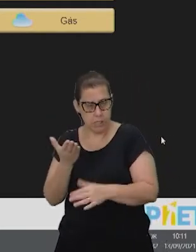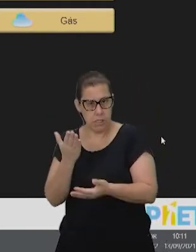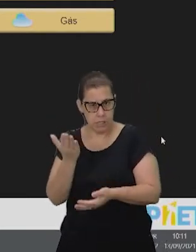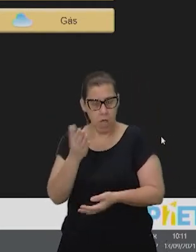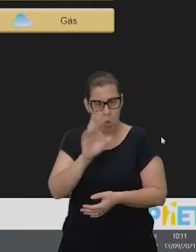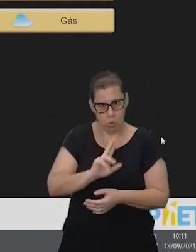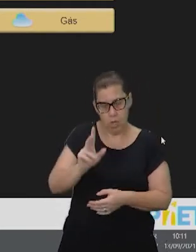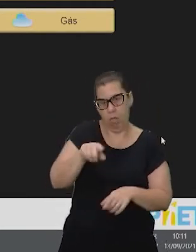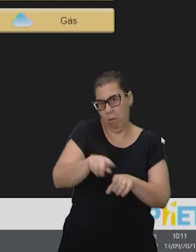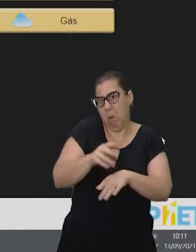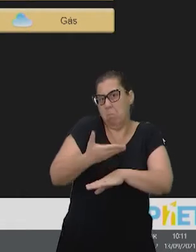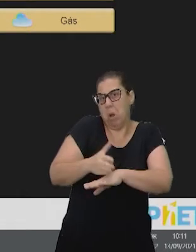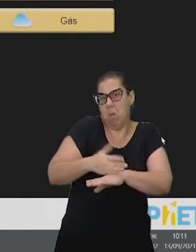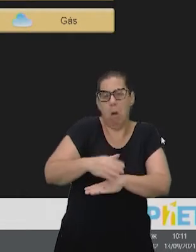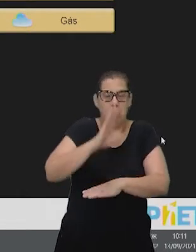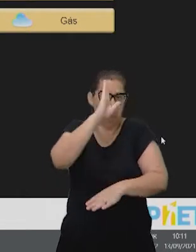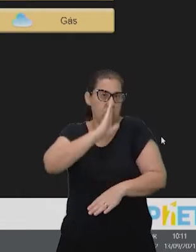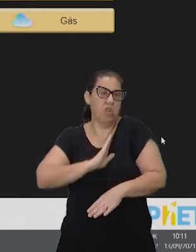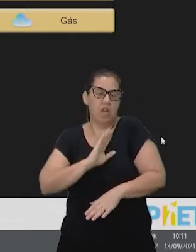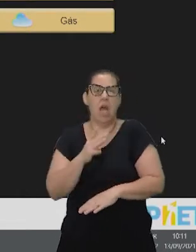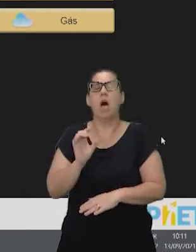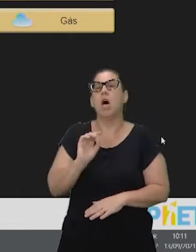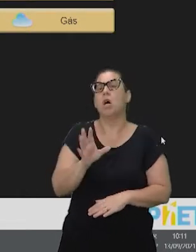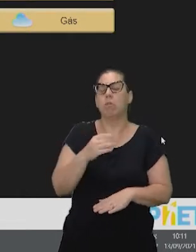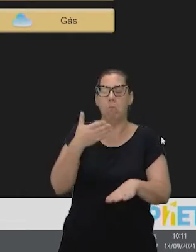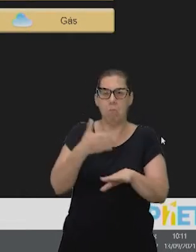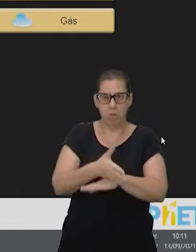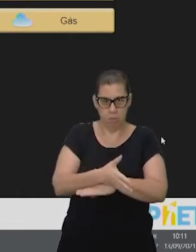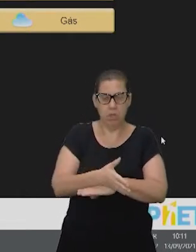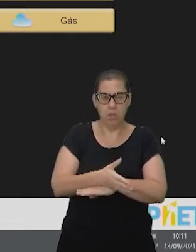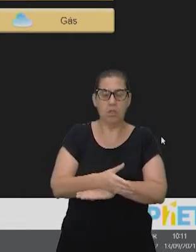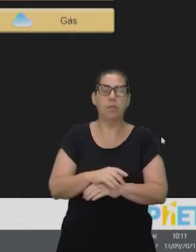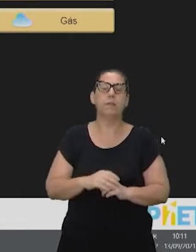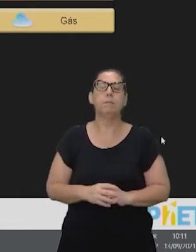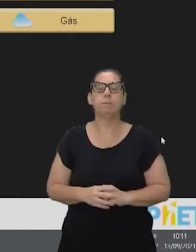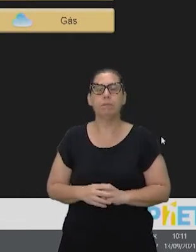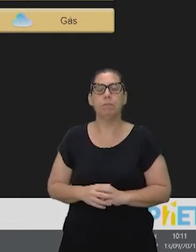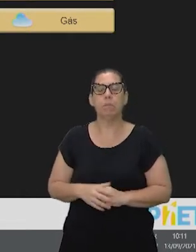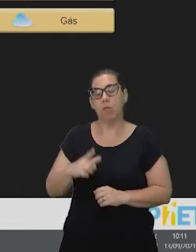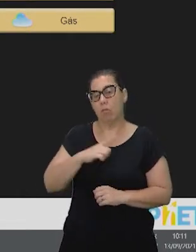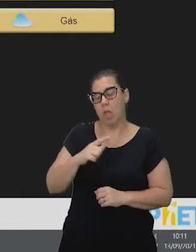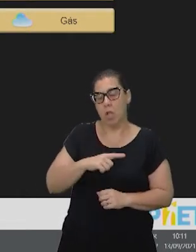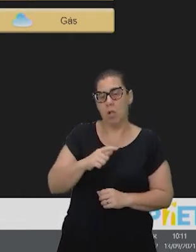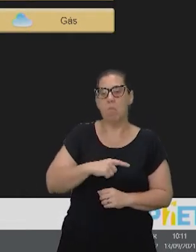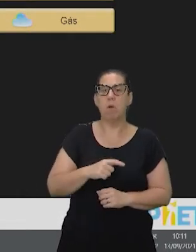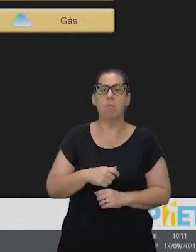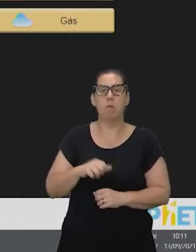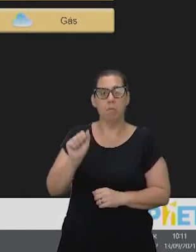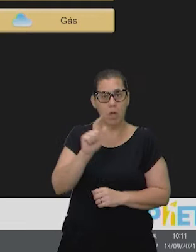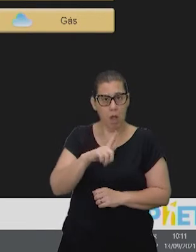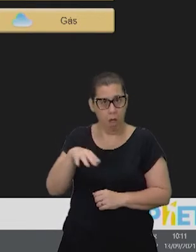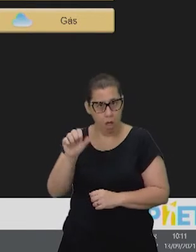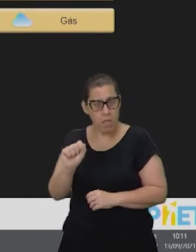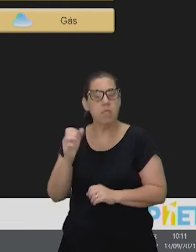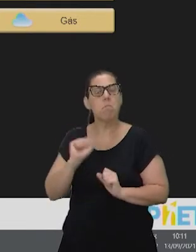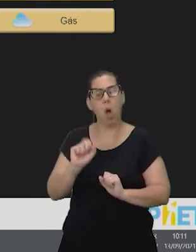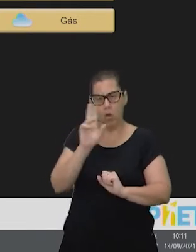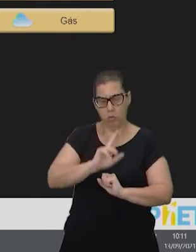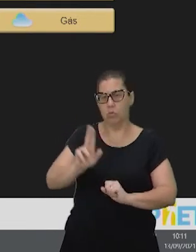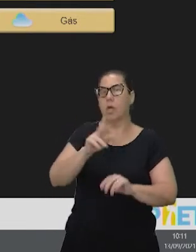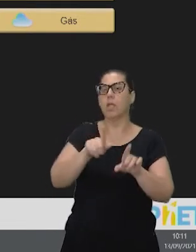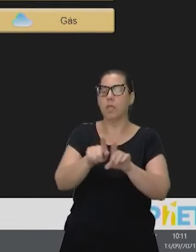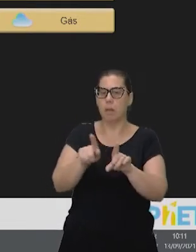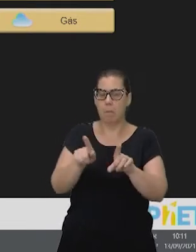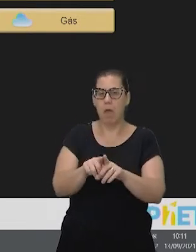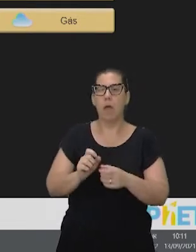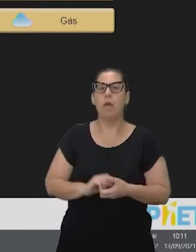desse simulador, ele é grátis, é só você acessar online. Tem aqui algumas opções de gases que a gente pode usar, veja só.